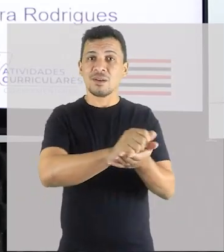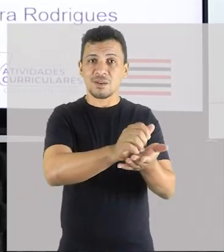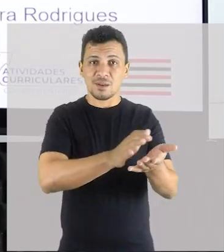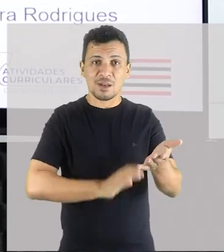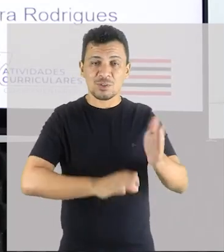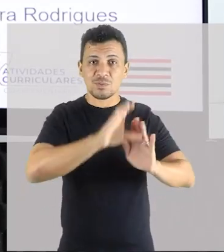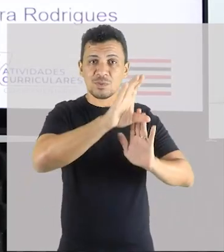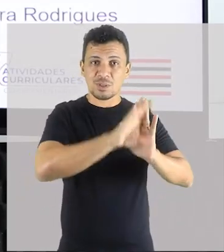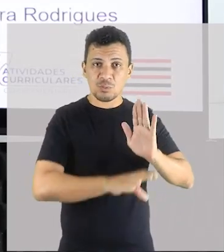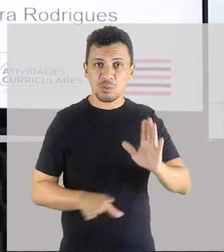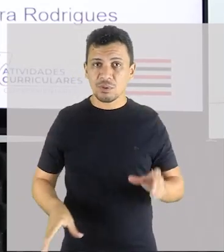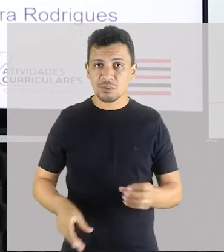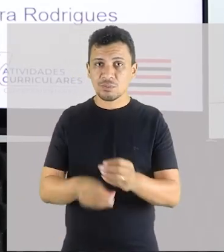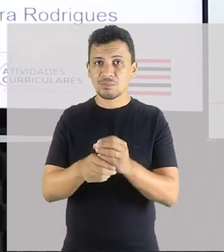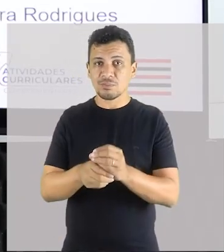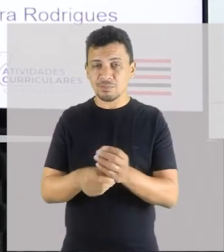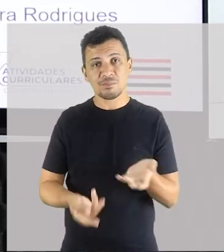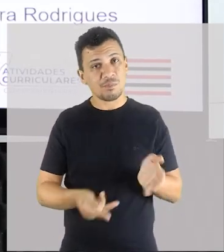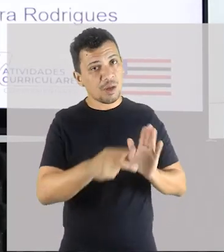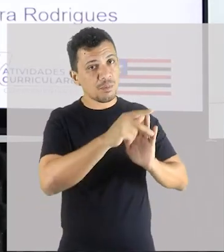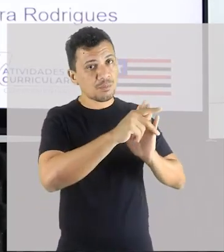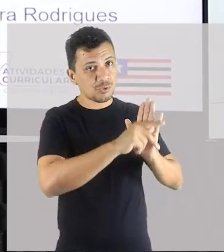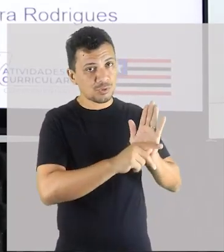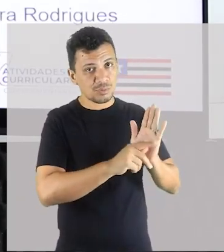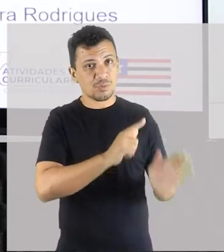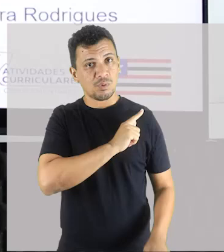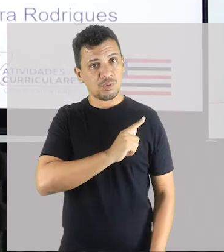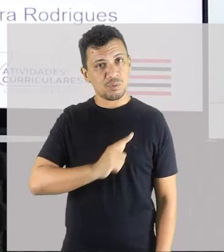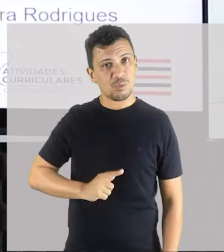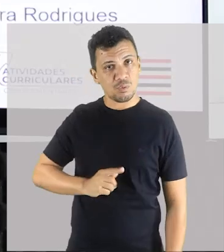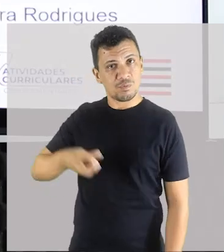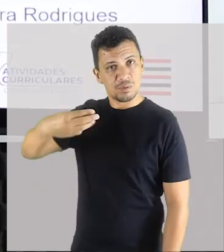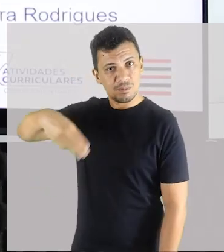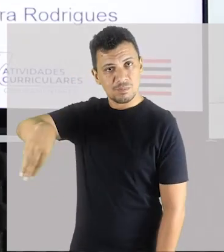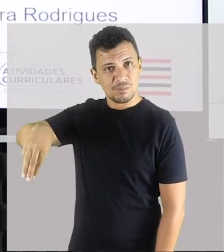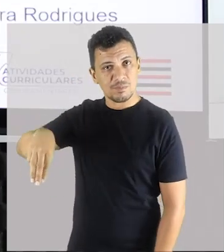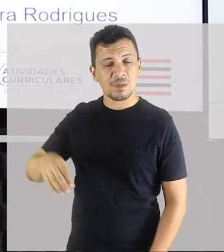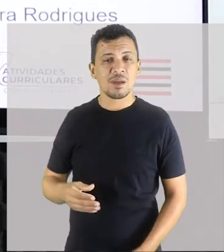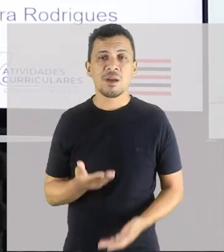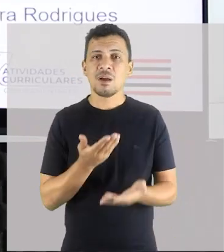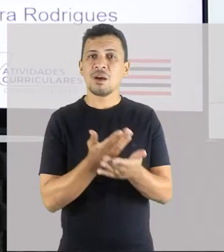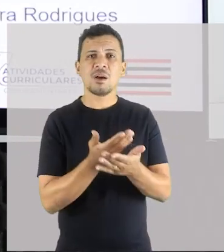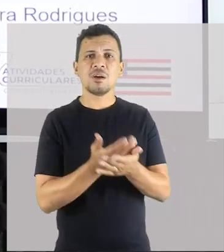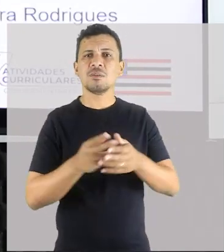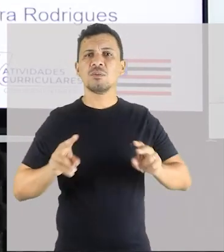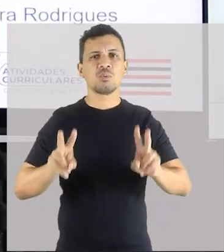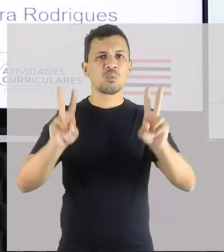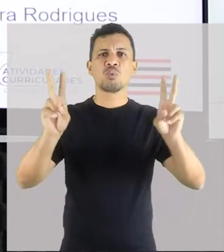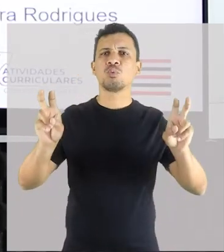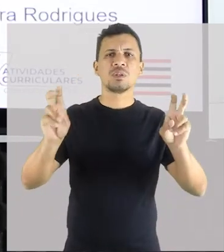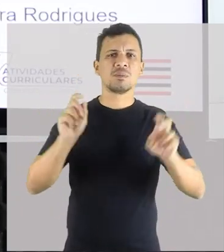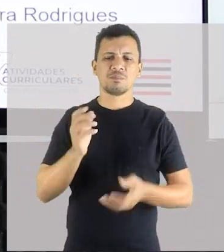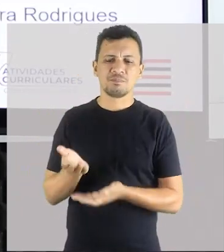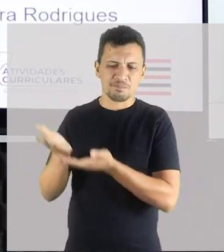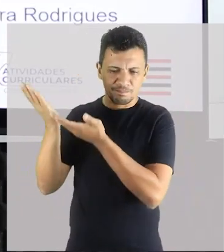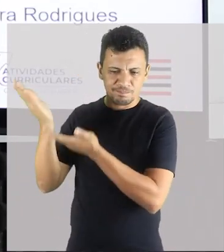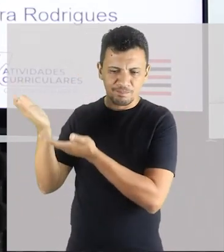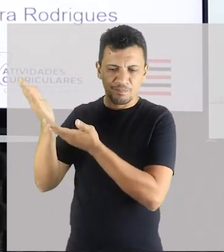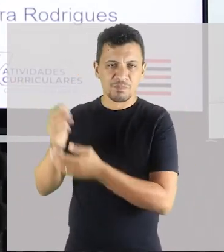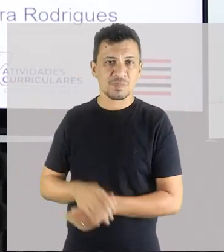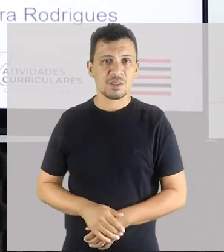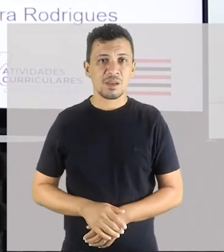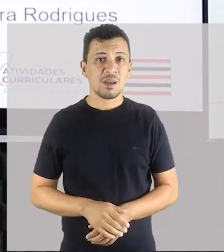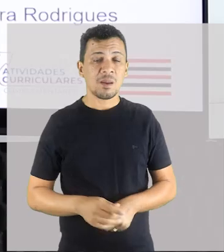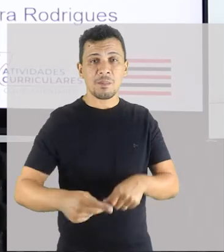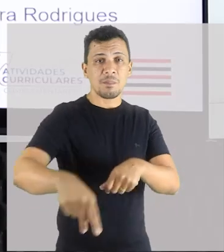uma iniciativa do Governo do Estado do Maranhão. Vamos para a nossa aula de hoje, onde o conteúdo trata sobre